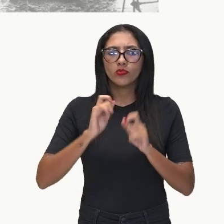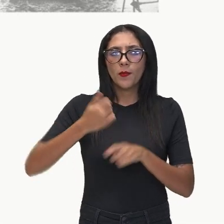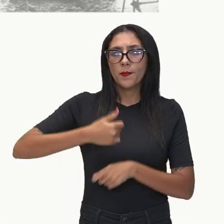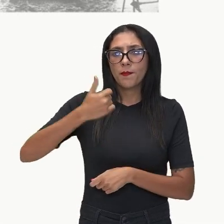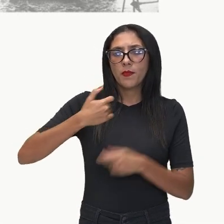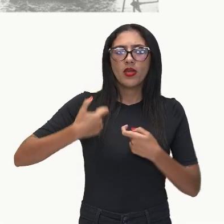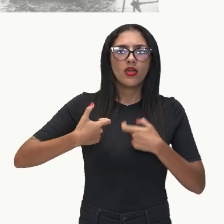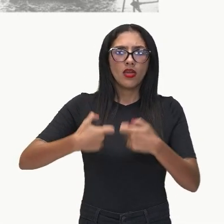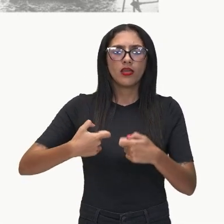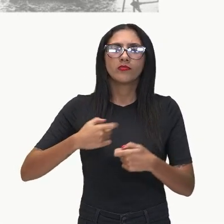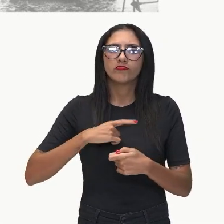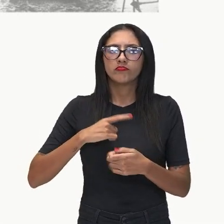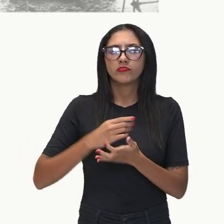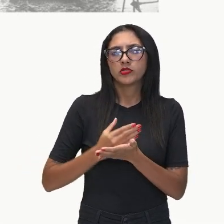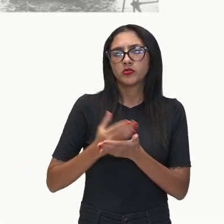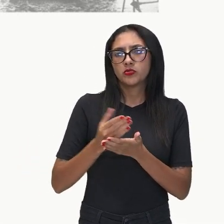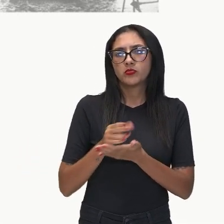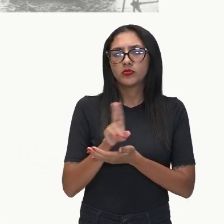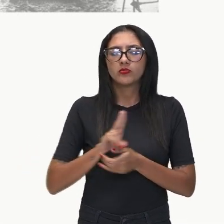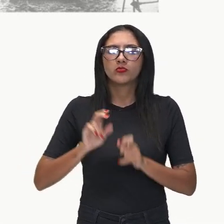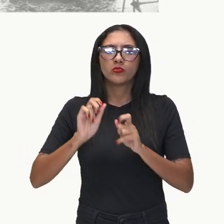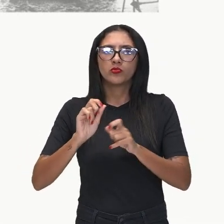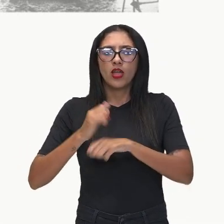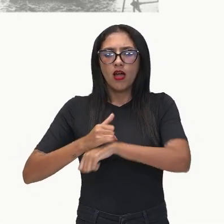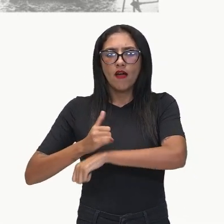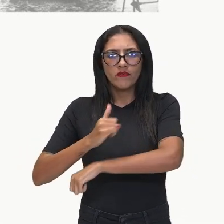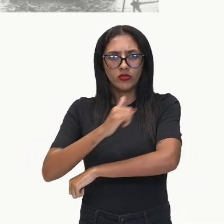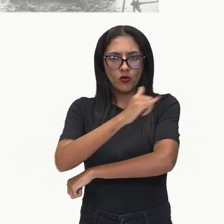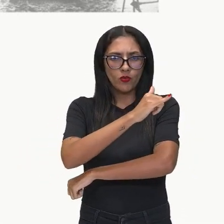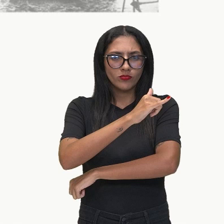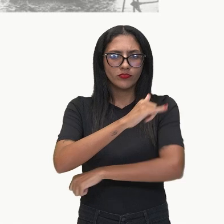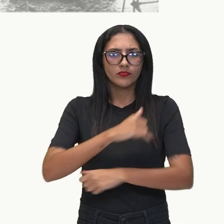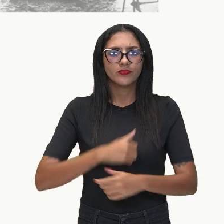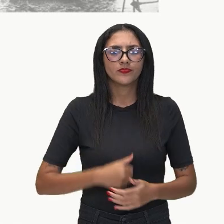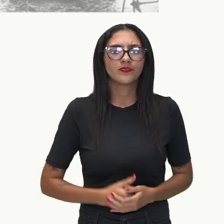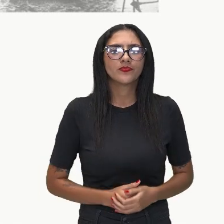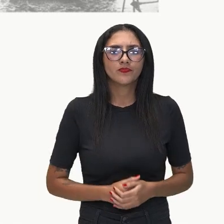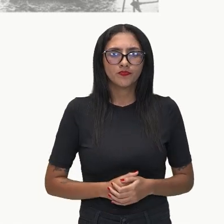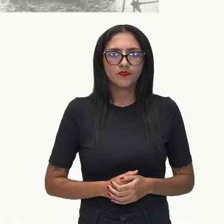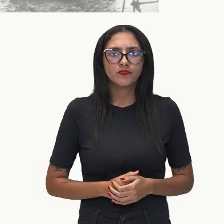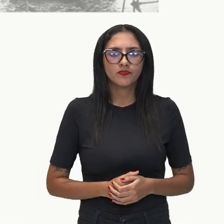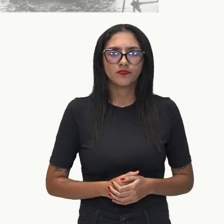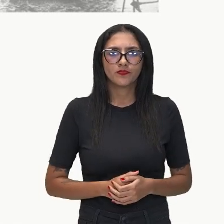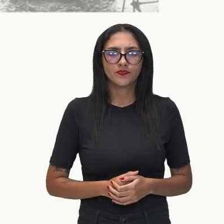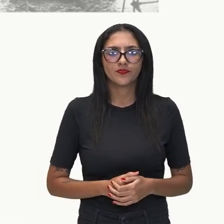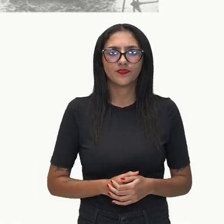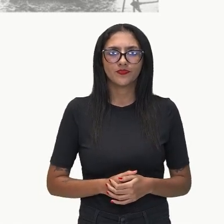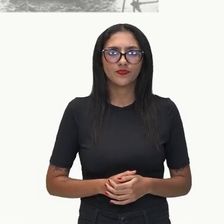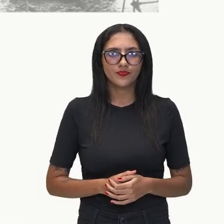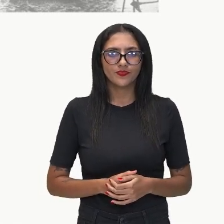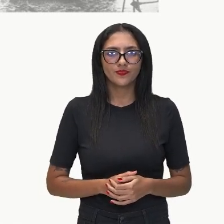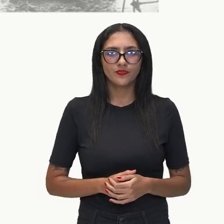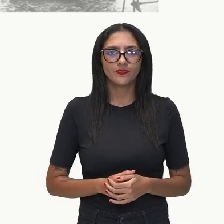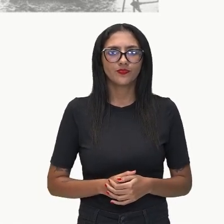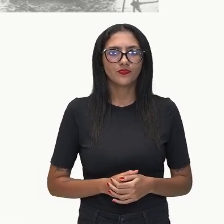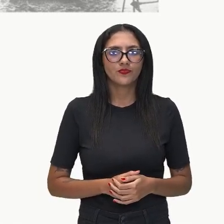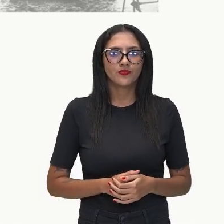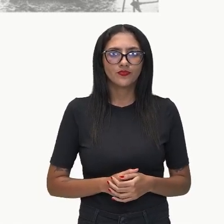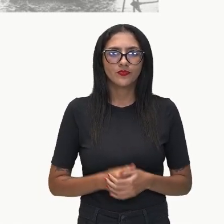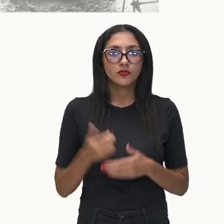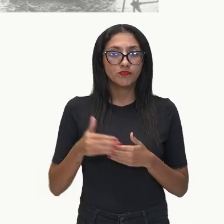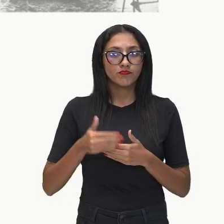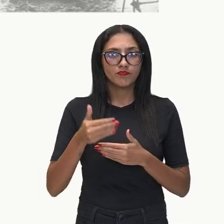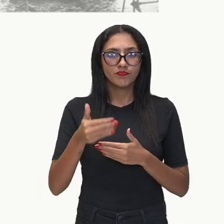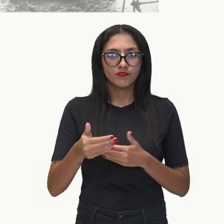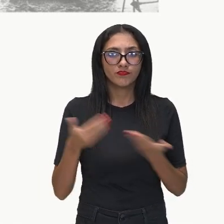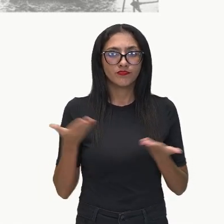Mundial o início da utilização de aviões para combate, né? Vamos adiante que a gente vai